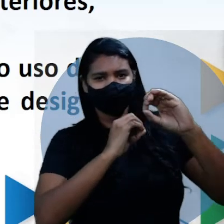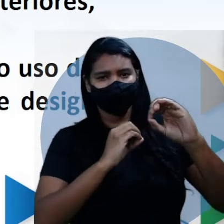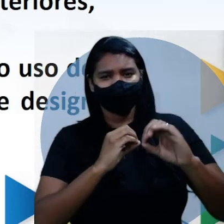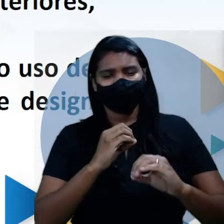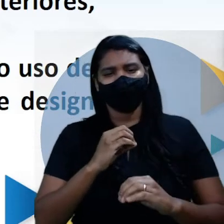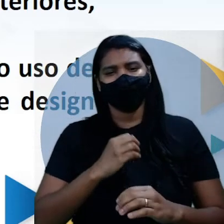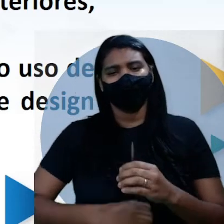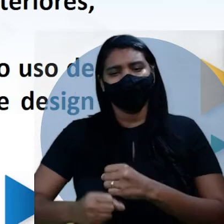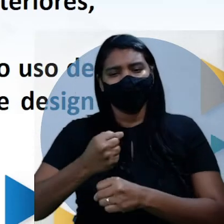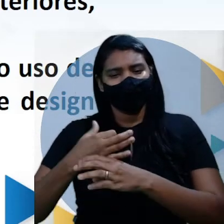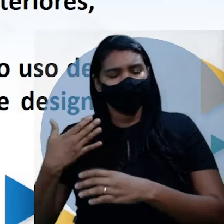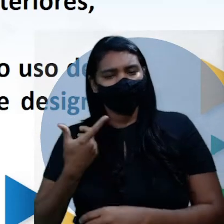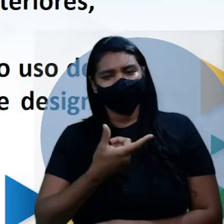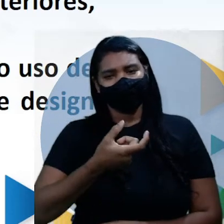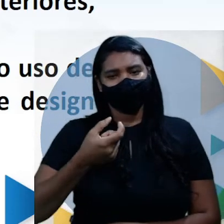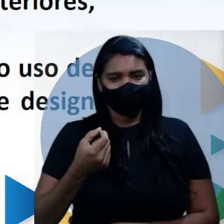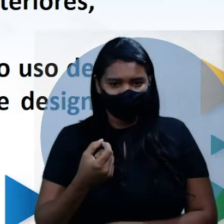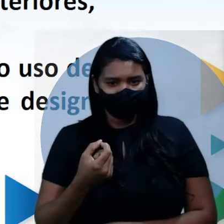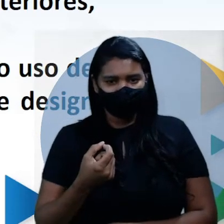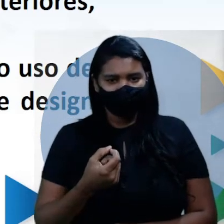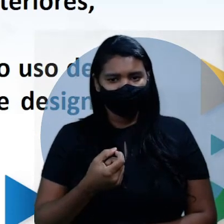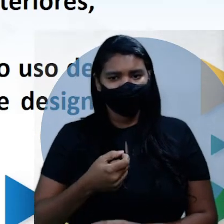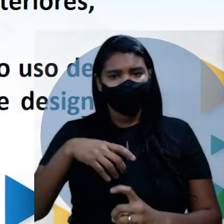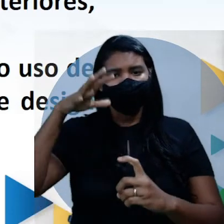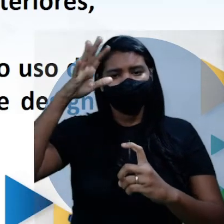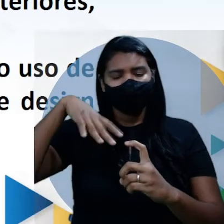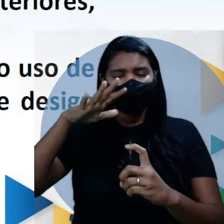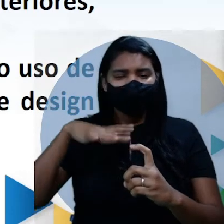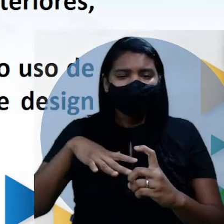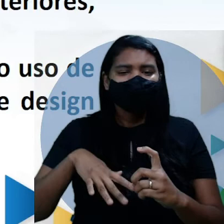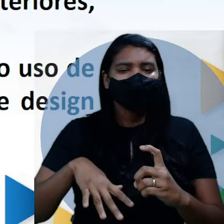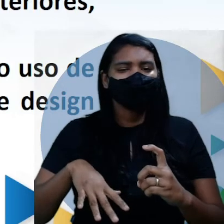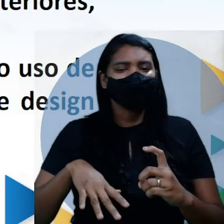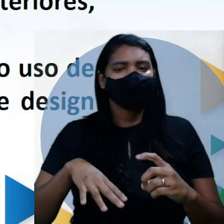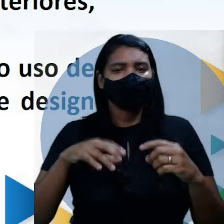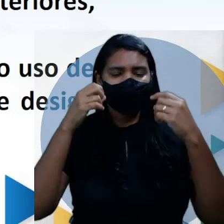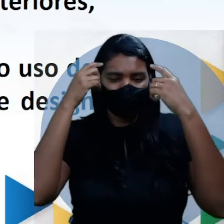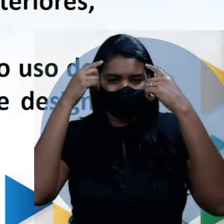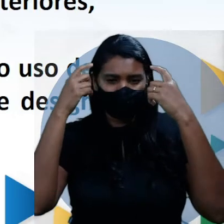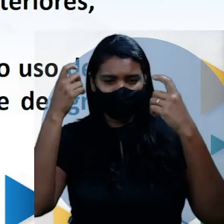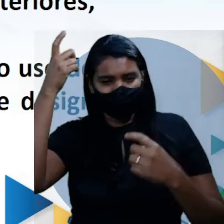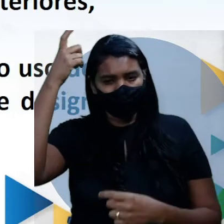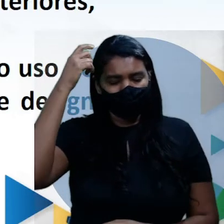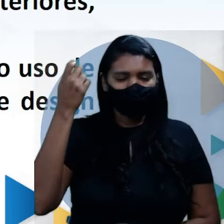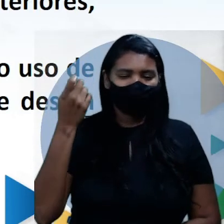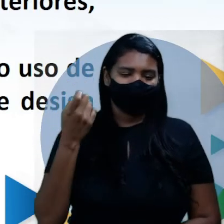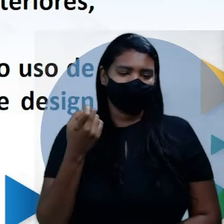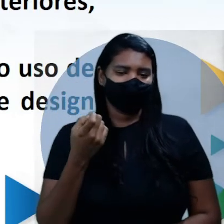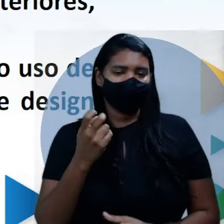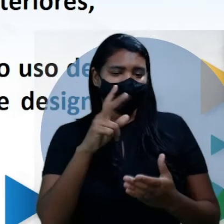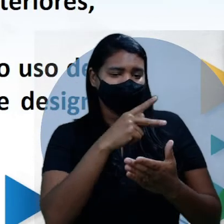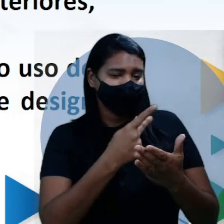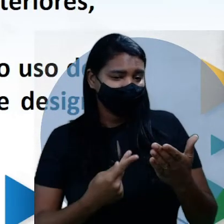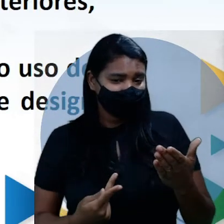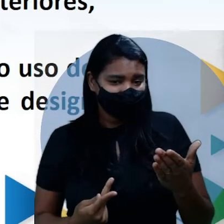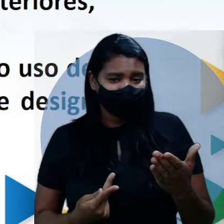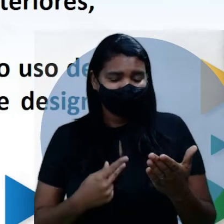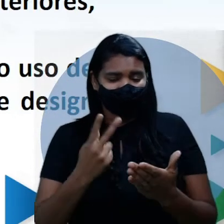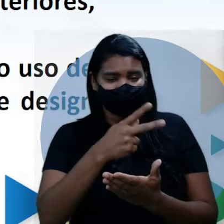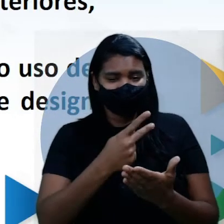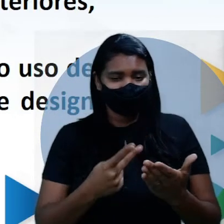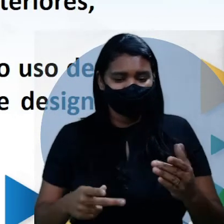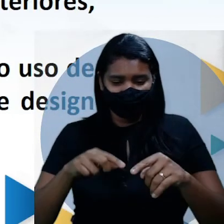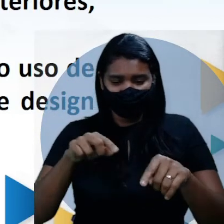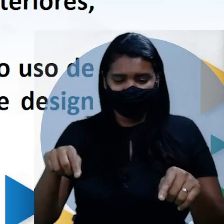e influenciou em 1920, no caso, né? As artes, a moda, o cinema, a arquitetura, design de interiores, entre outras